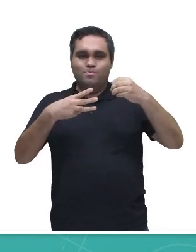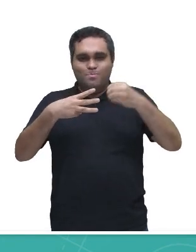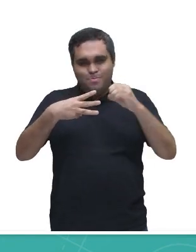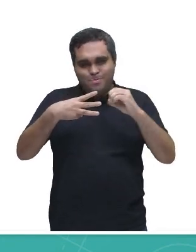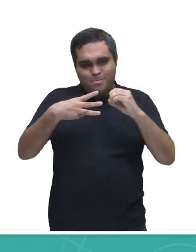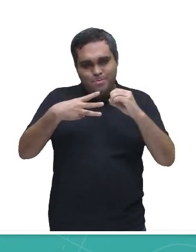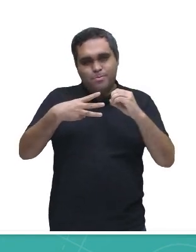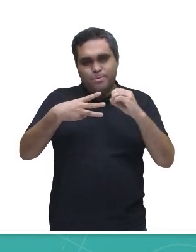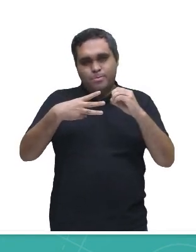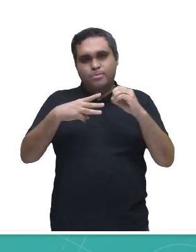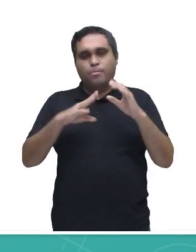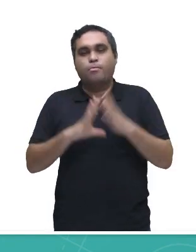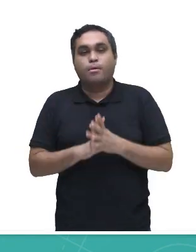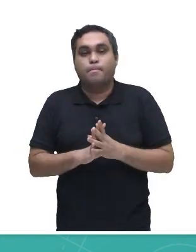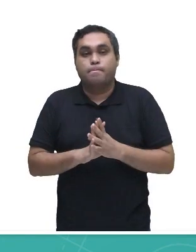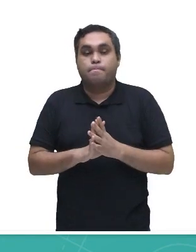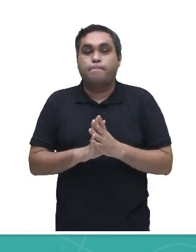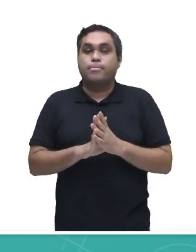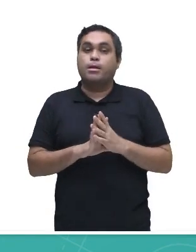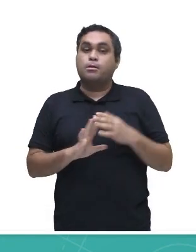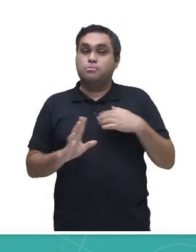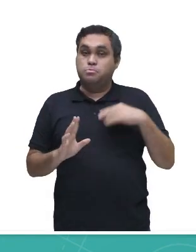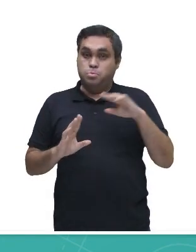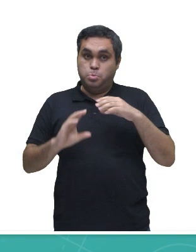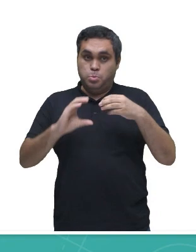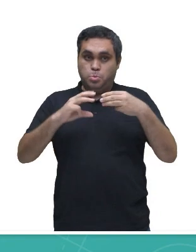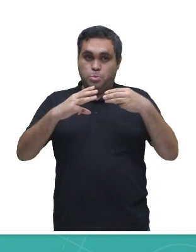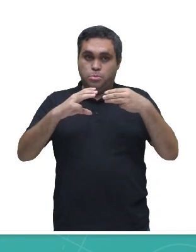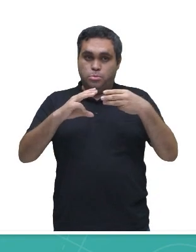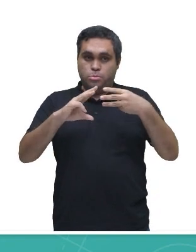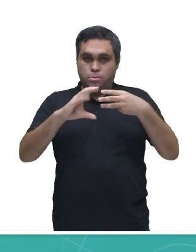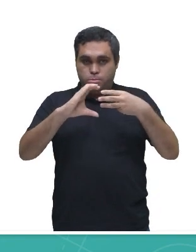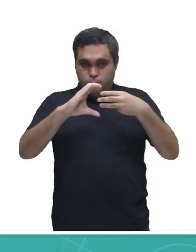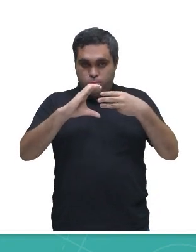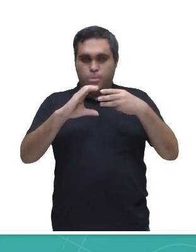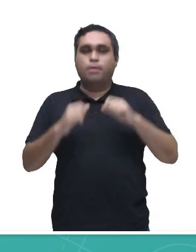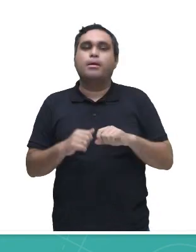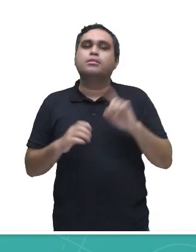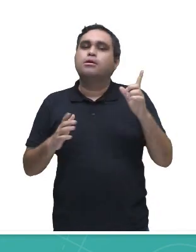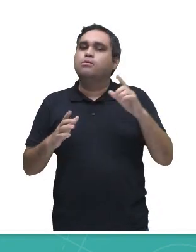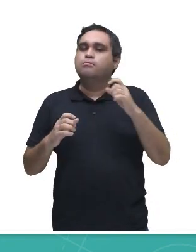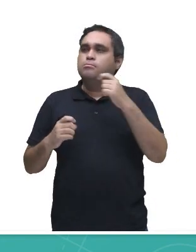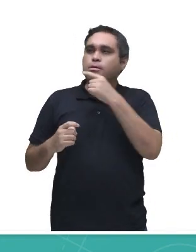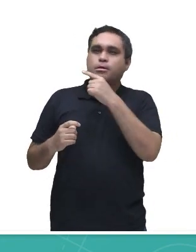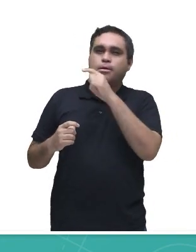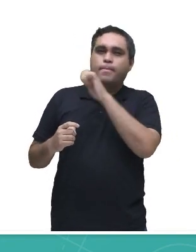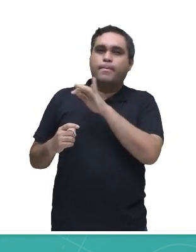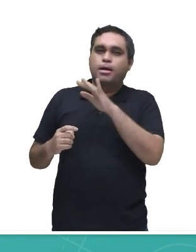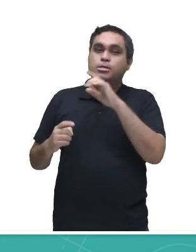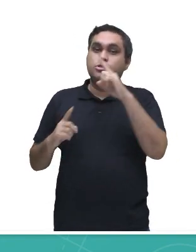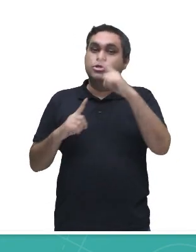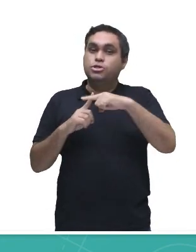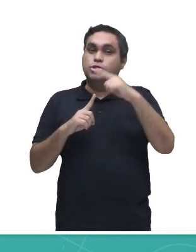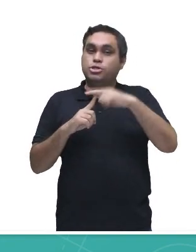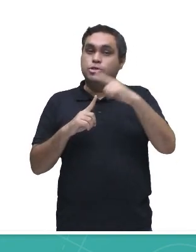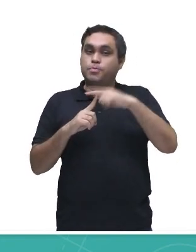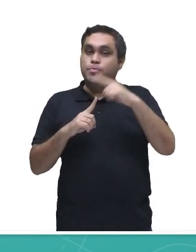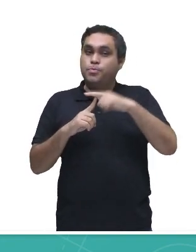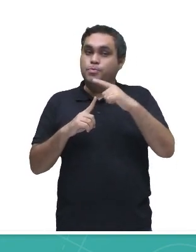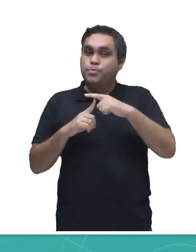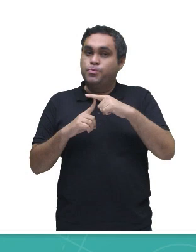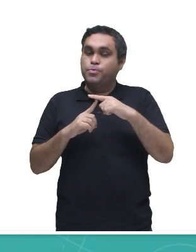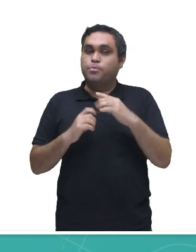nossa primeira cartela. Trago para vocês na nossa primeira cartela os tipos de células, tá? E aí a gente